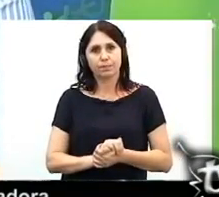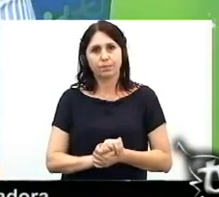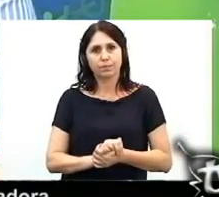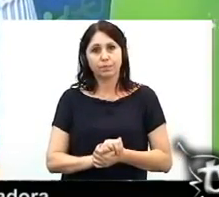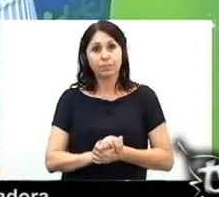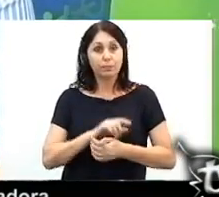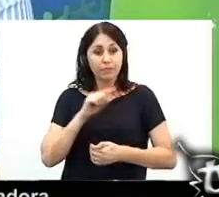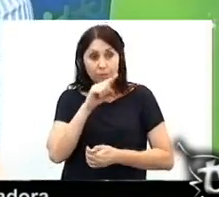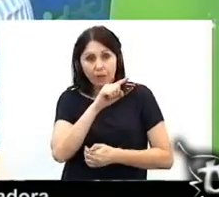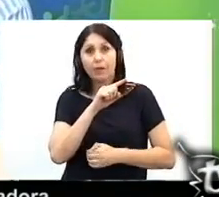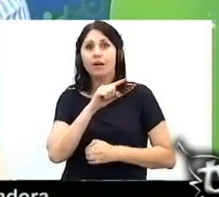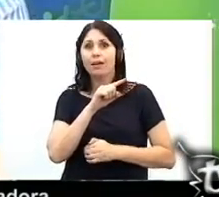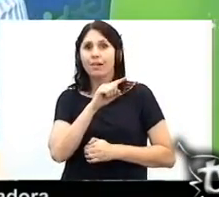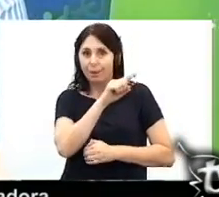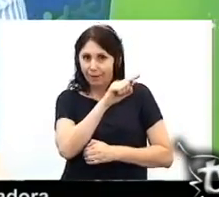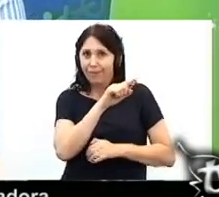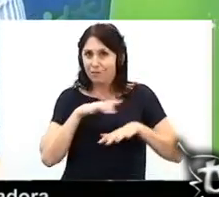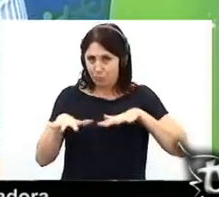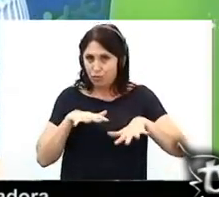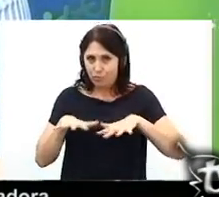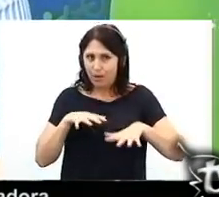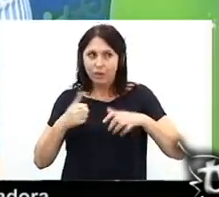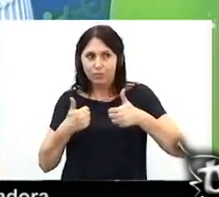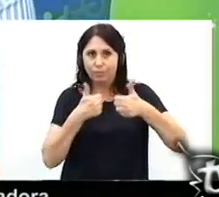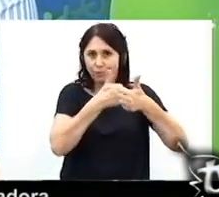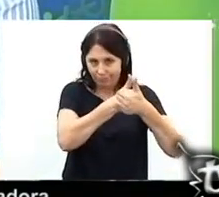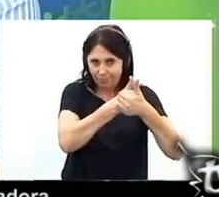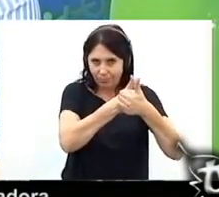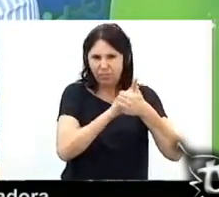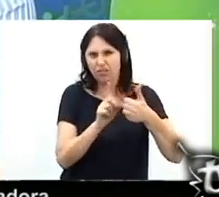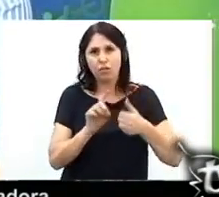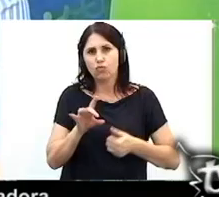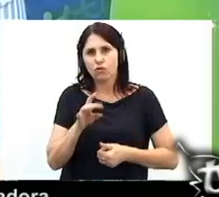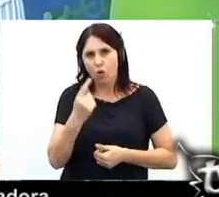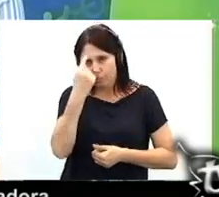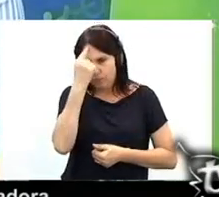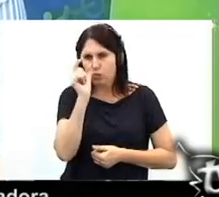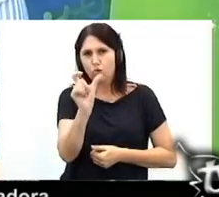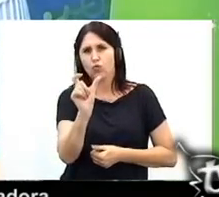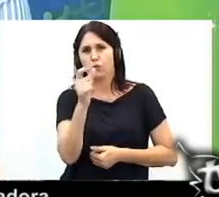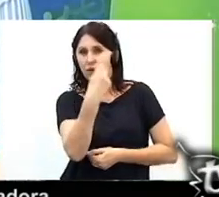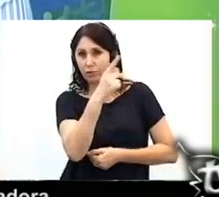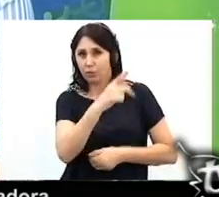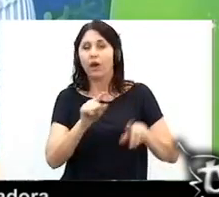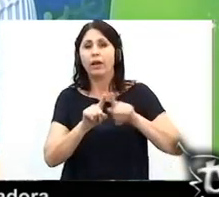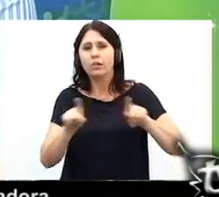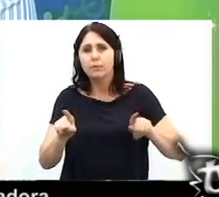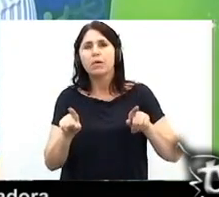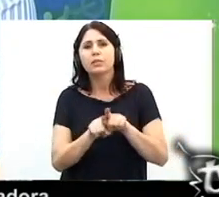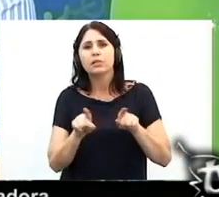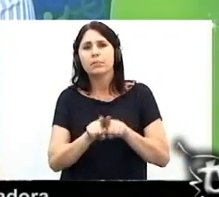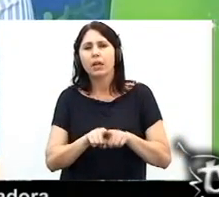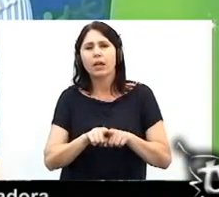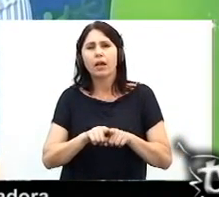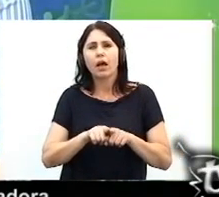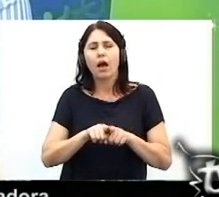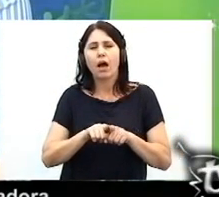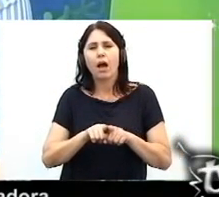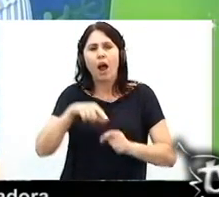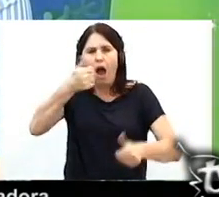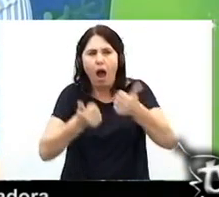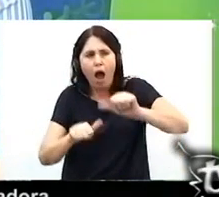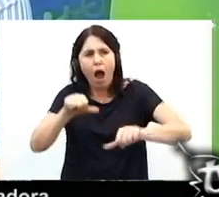que ele pode trazer do ponto de vista da transformação da cidade, mediados por umas situações, ou mediado por